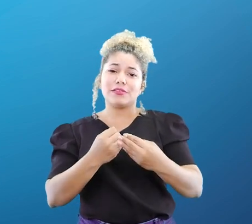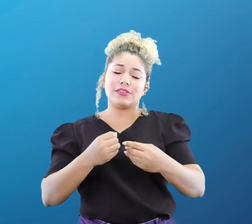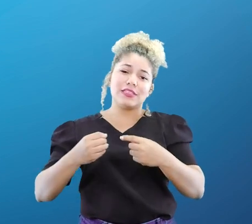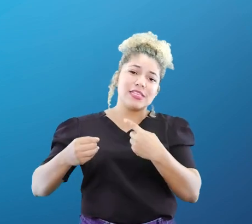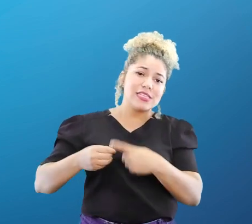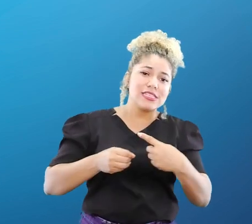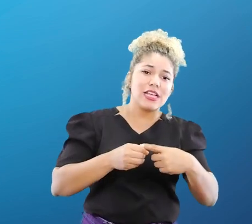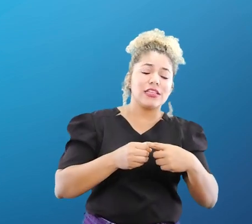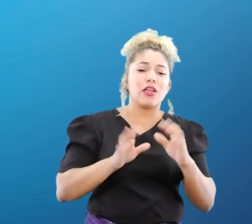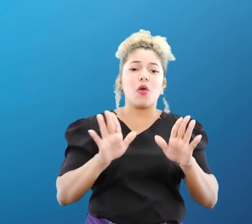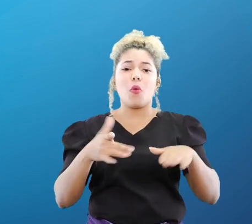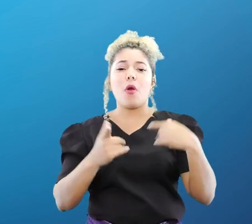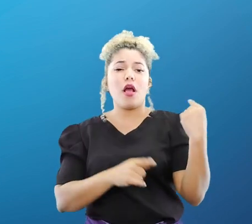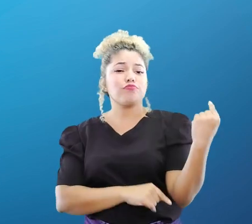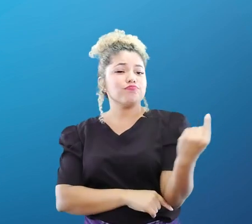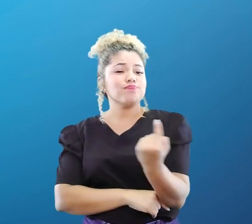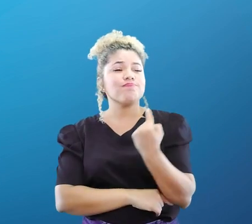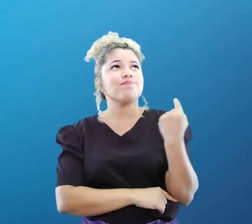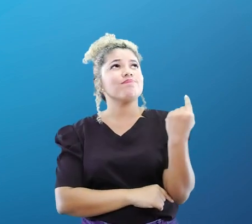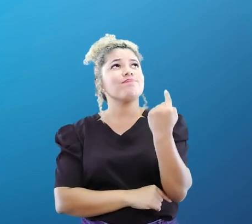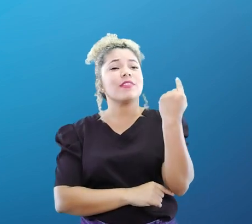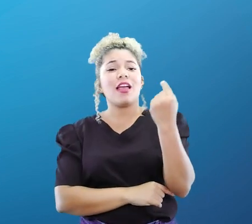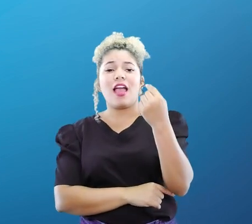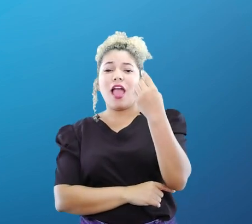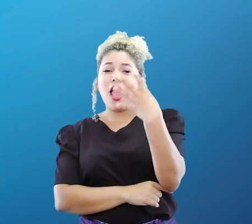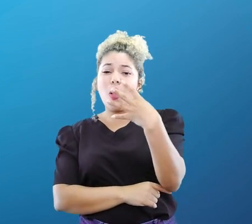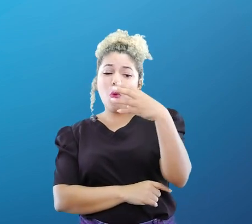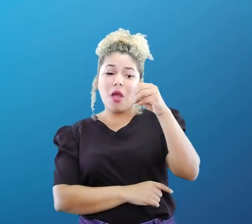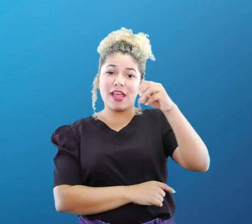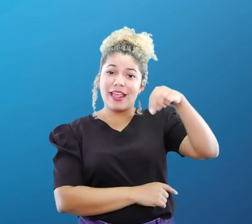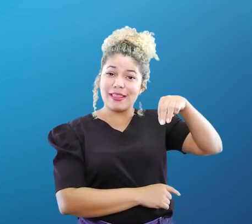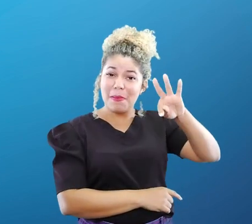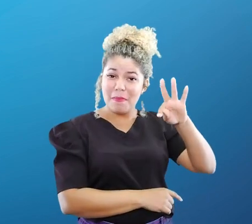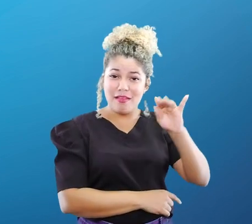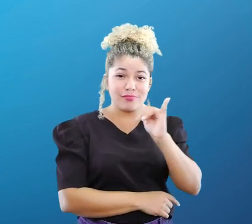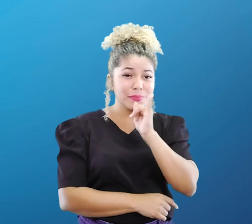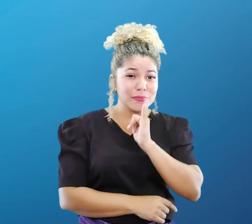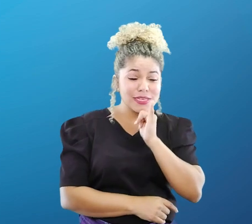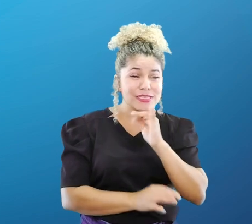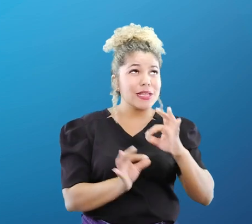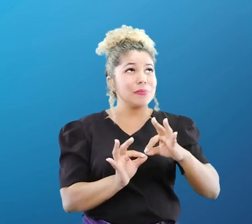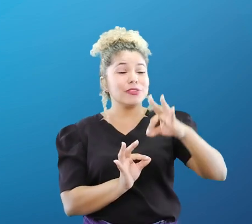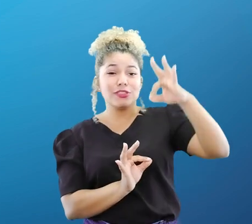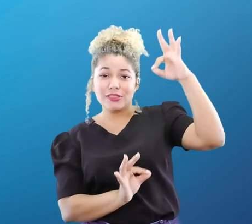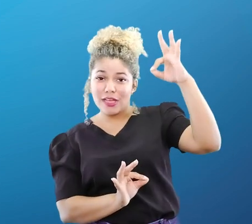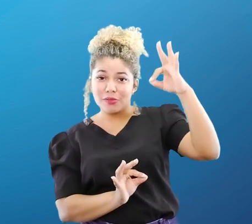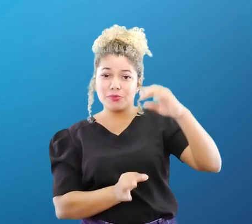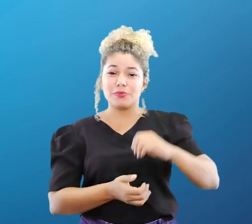a altitude. Essas ondas chegam a 40 metros de altura, por exemplo.